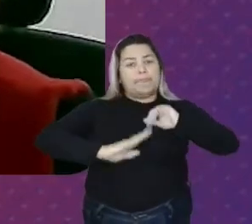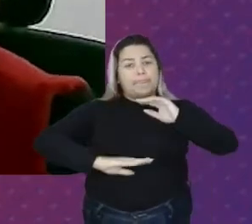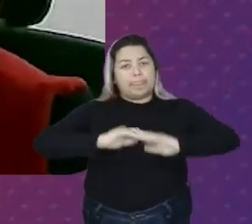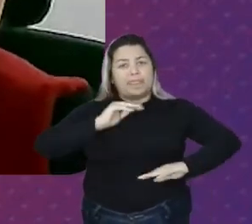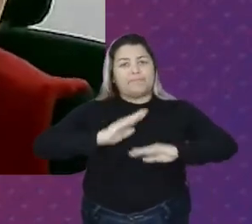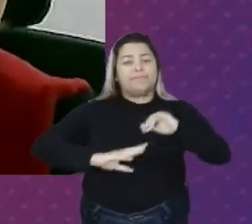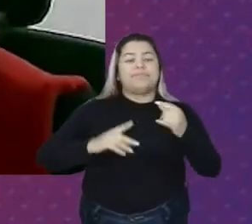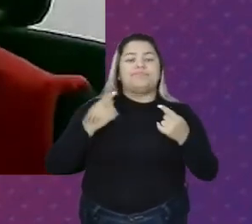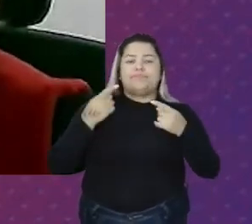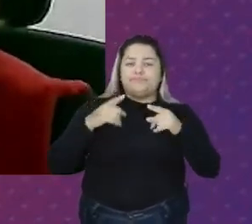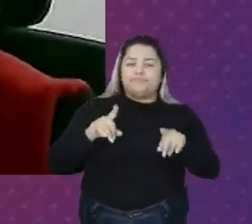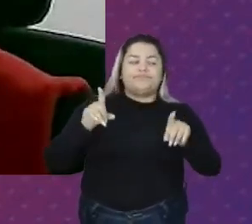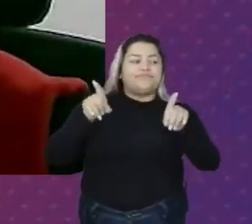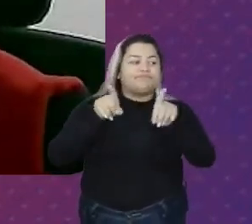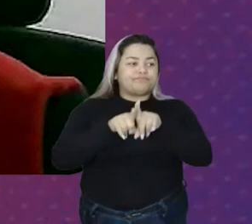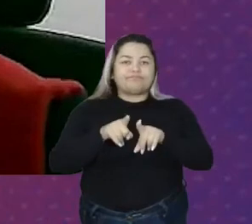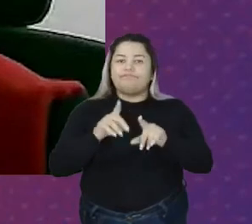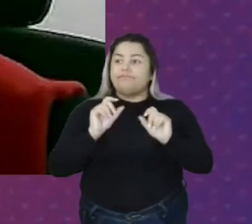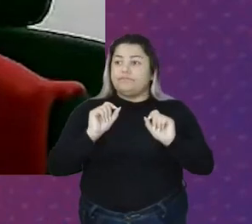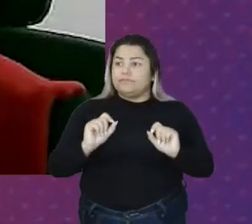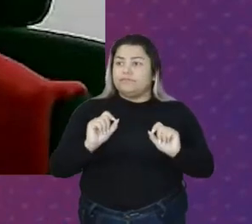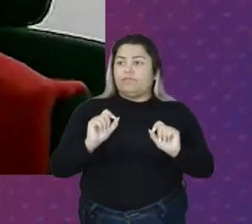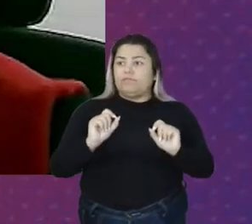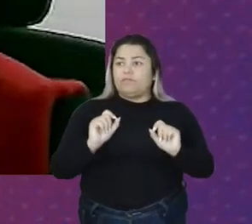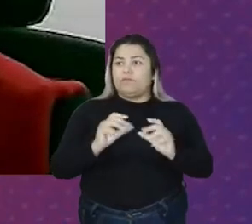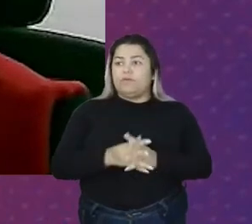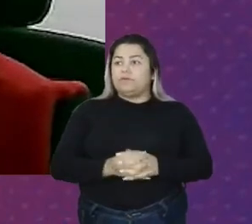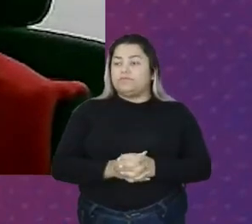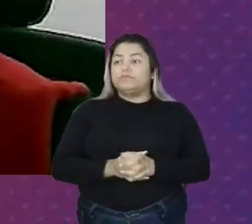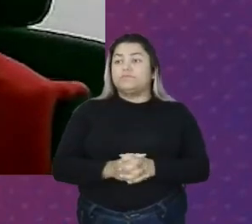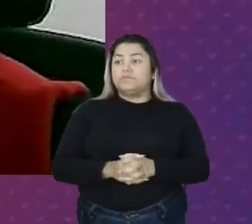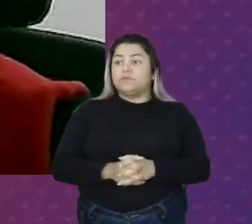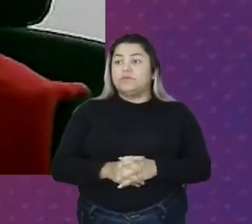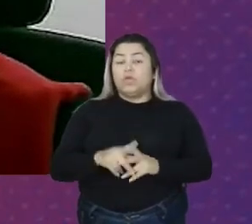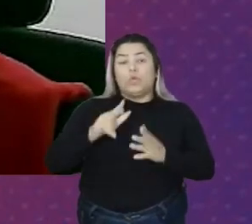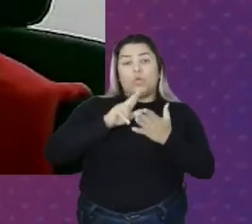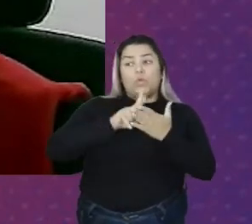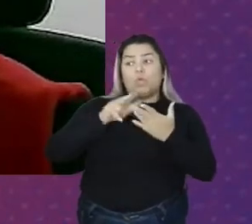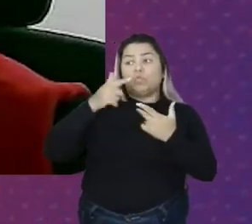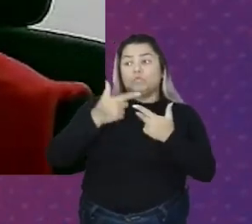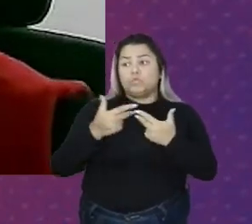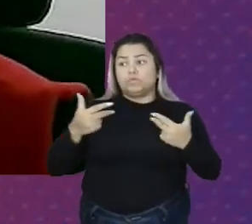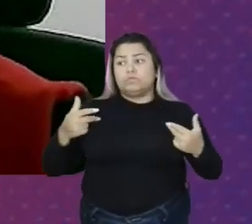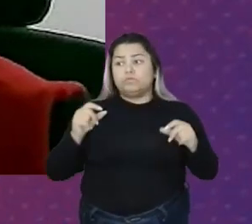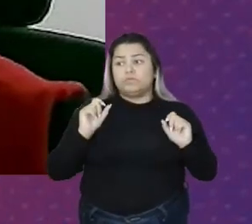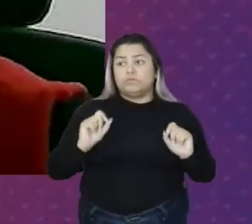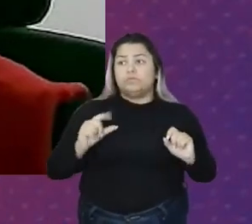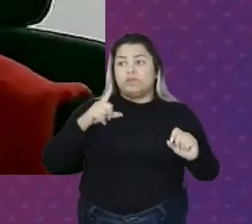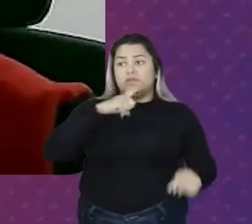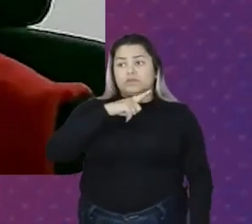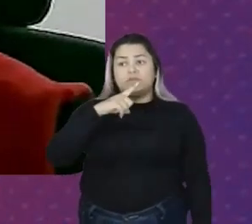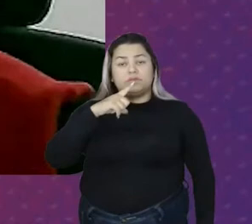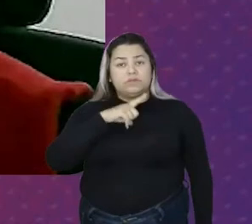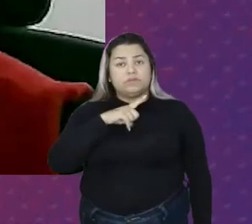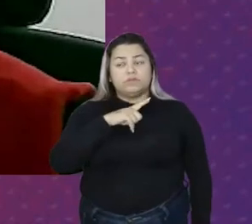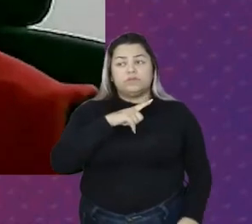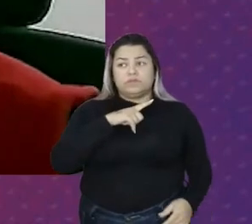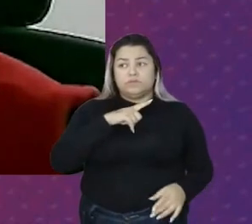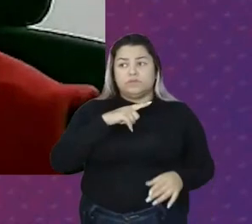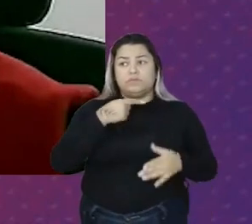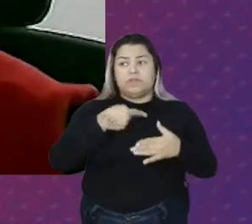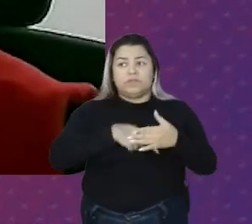nossas parlamentares, contra minhas companheiras e contra muitas outras pessoas que têm um fundo